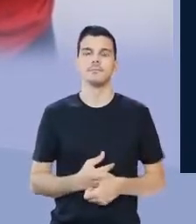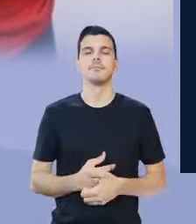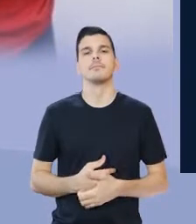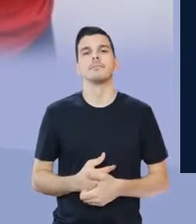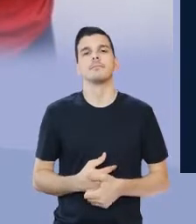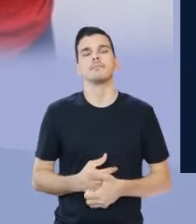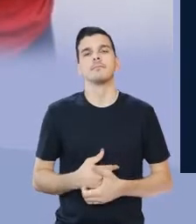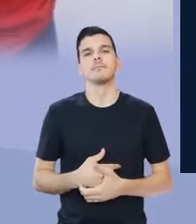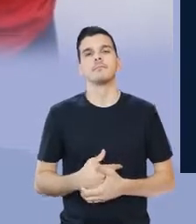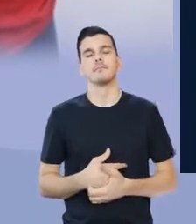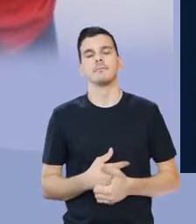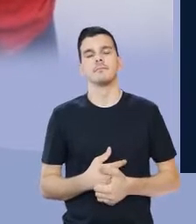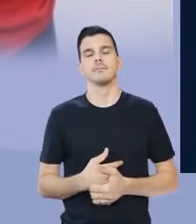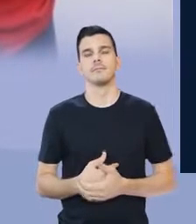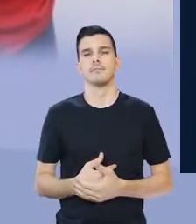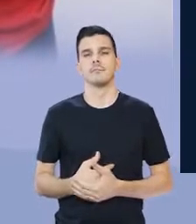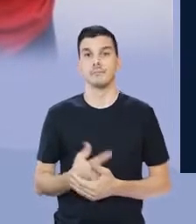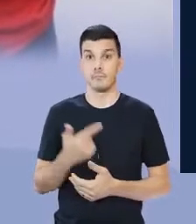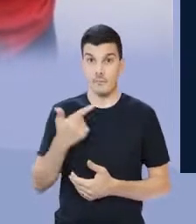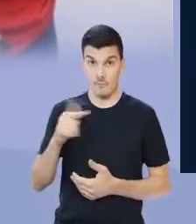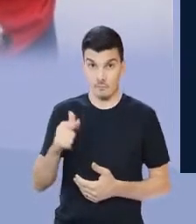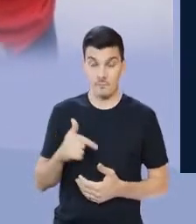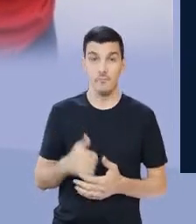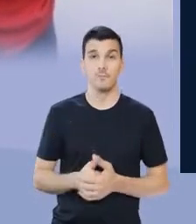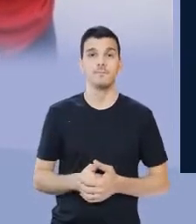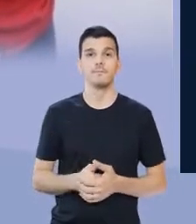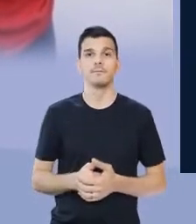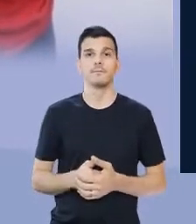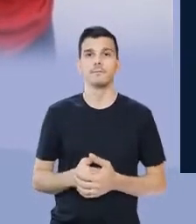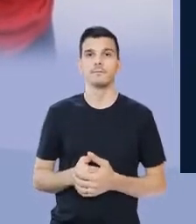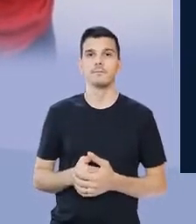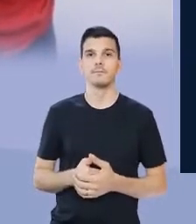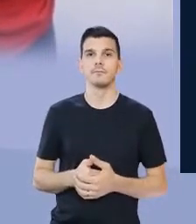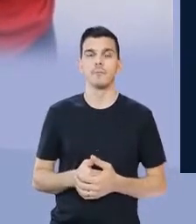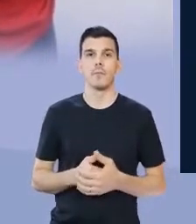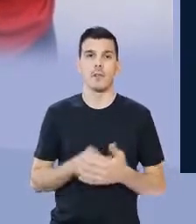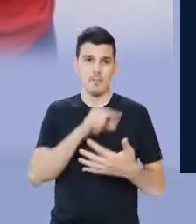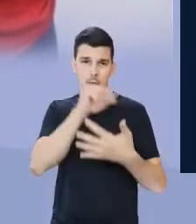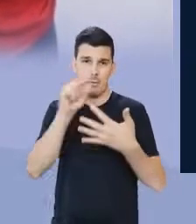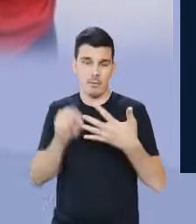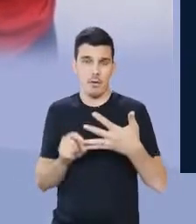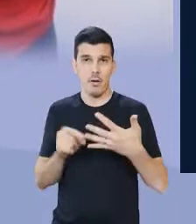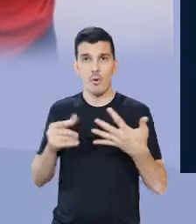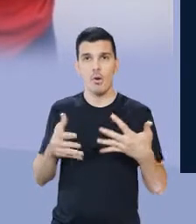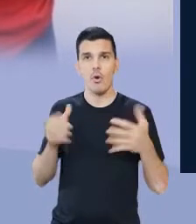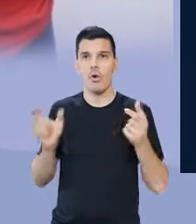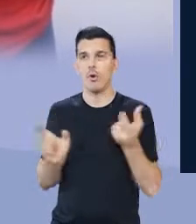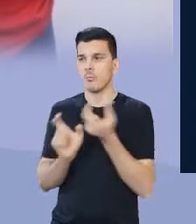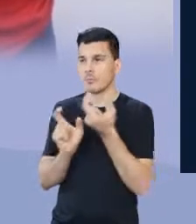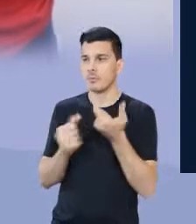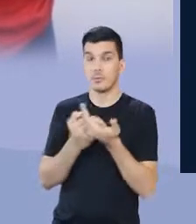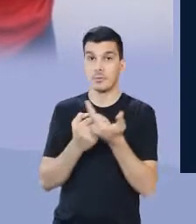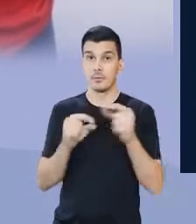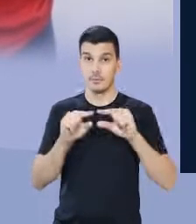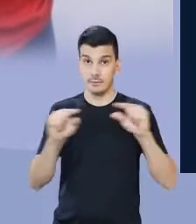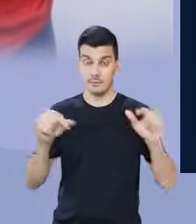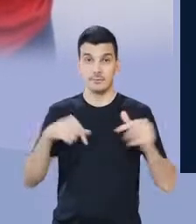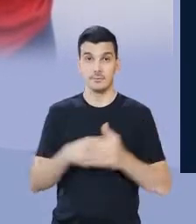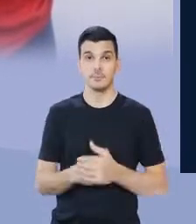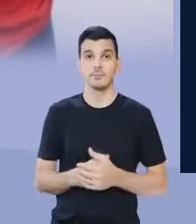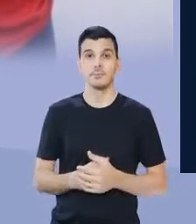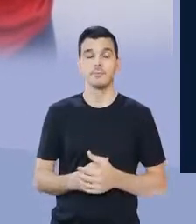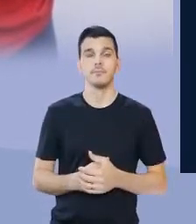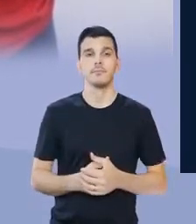Comeram a torta toda. Vamos para mais uma aqui rapidinho. Indicate the alternative that best completes the following sentence.